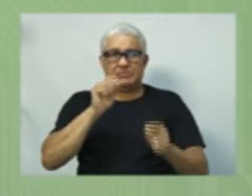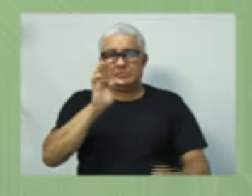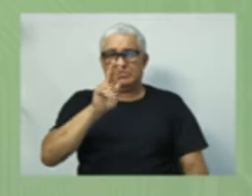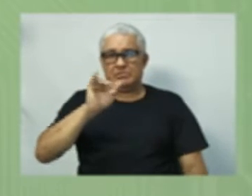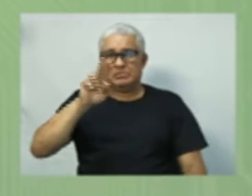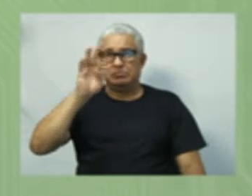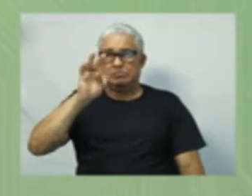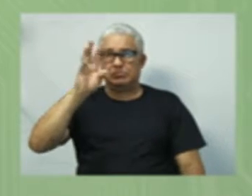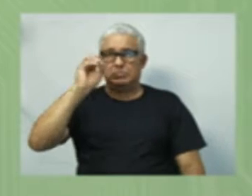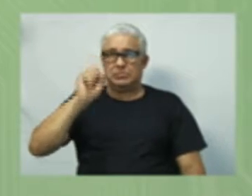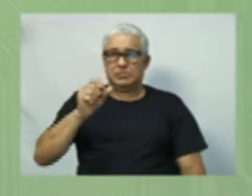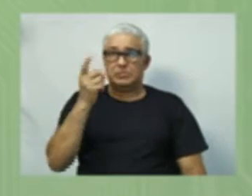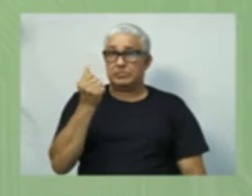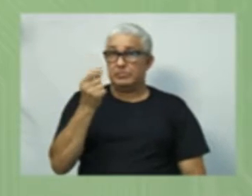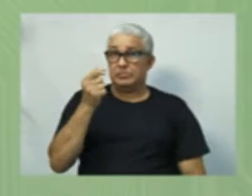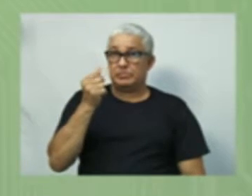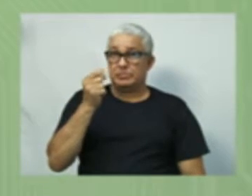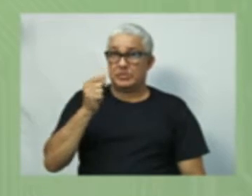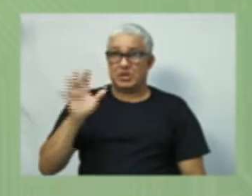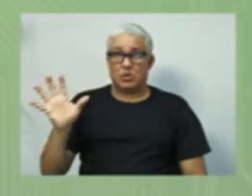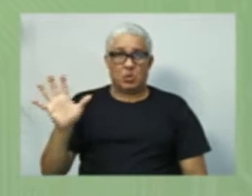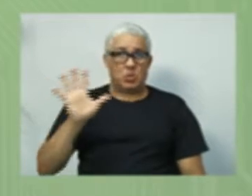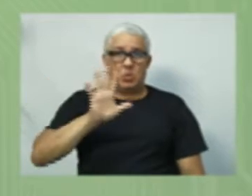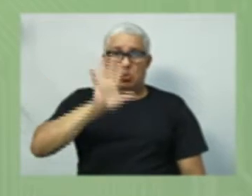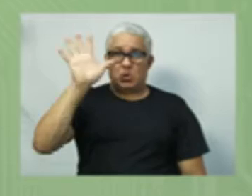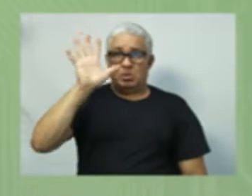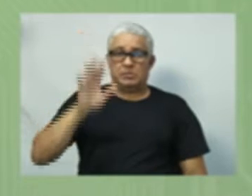preço acaba ficando muito alto.